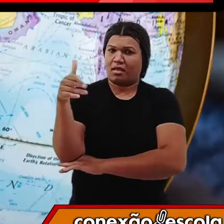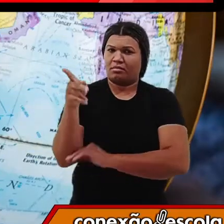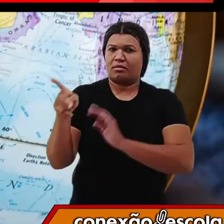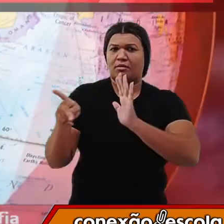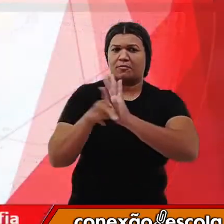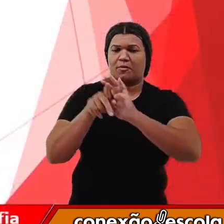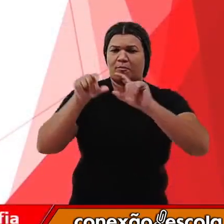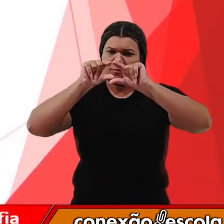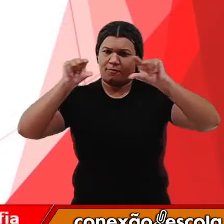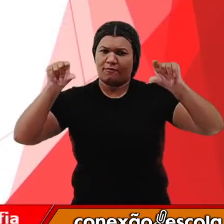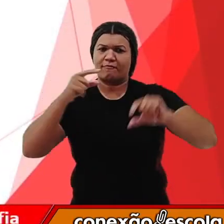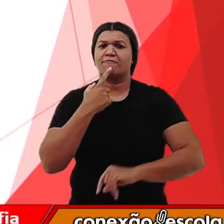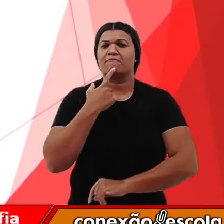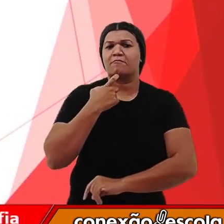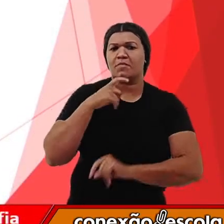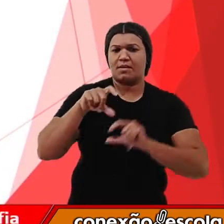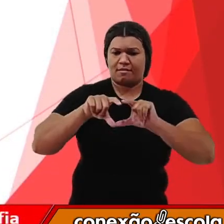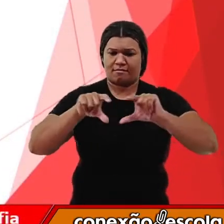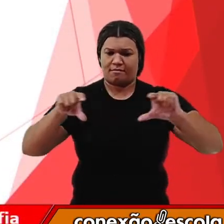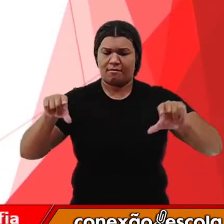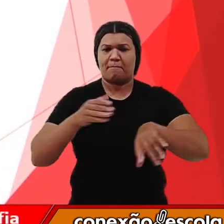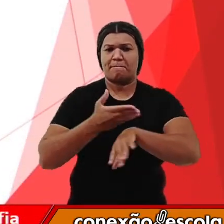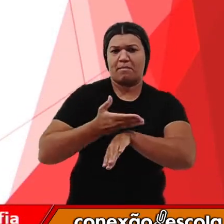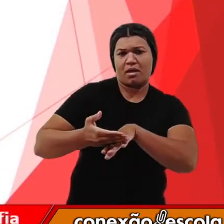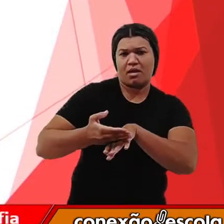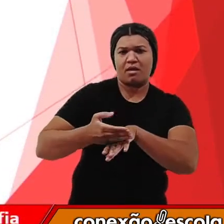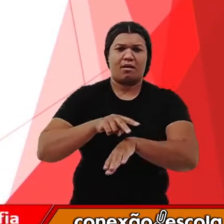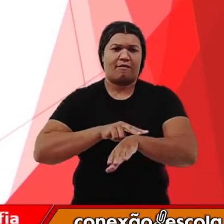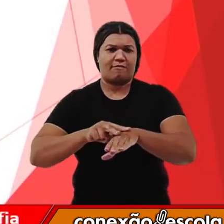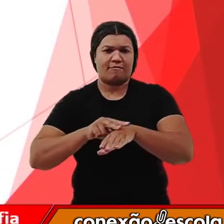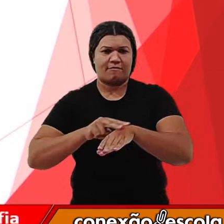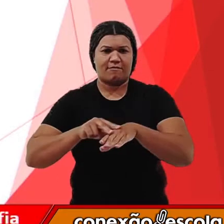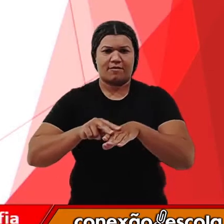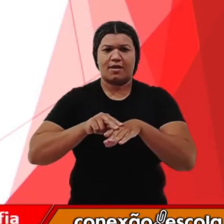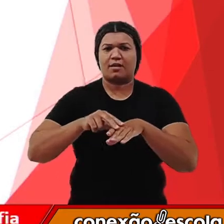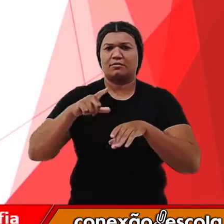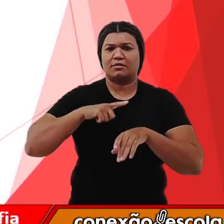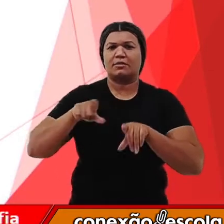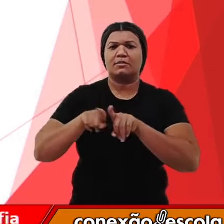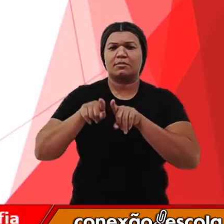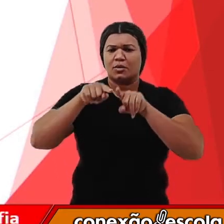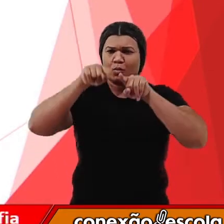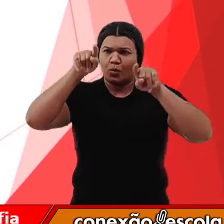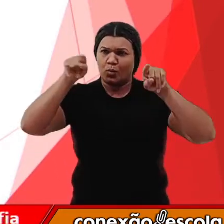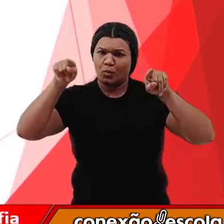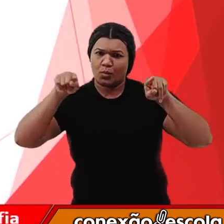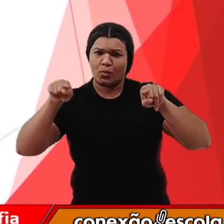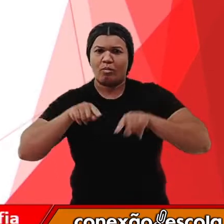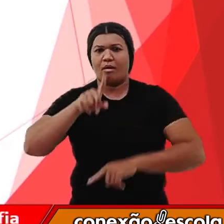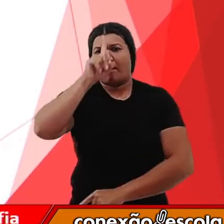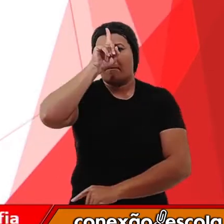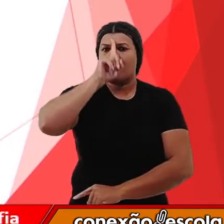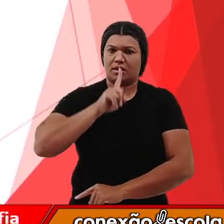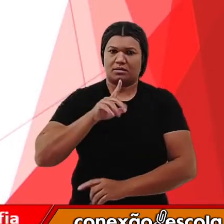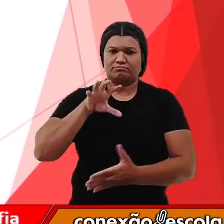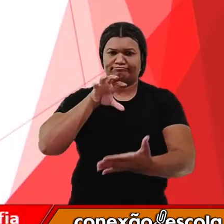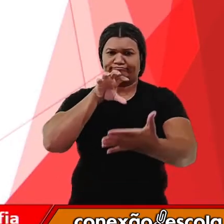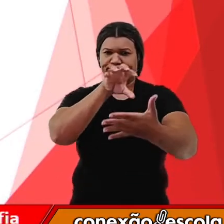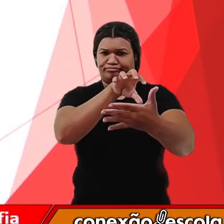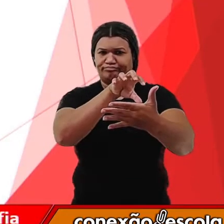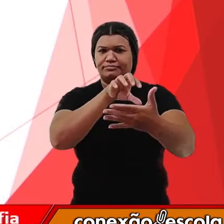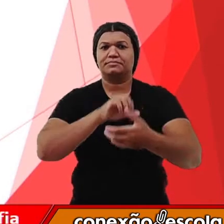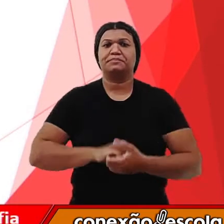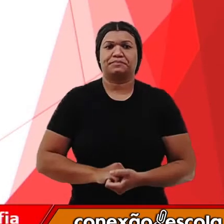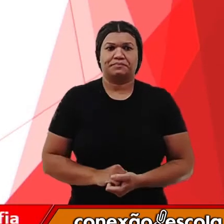linhas vermelhas, brancas, verde e uma figura geométrica amarela ao centro. Meus